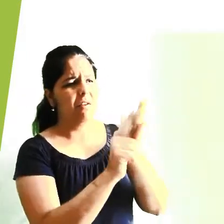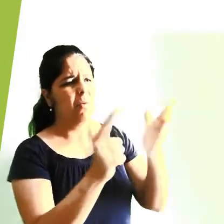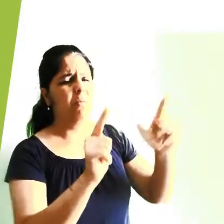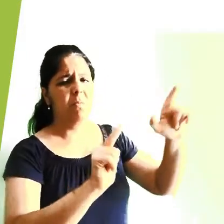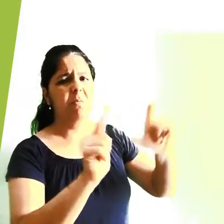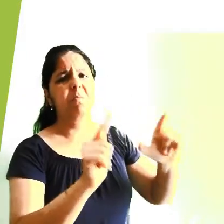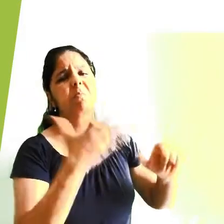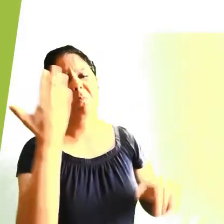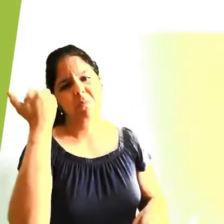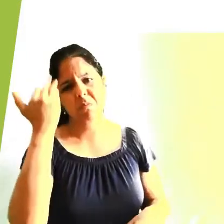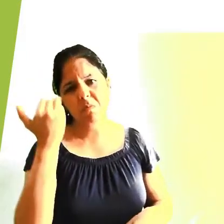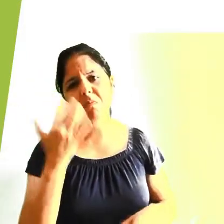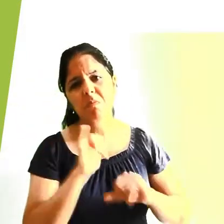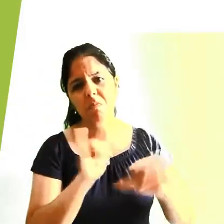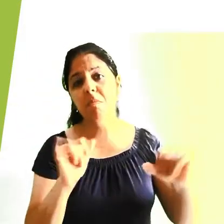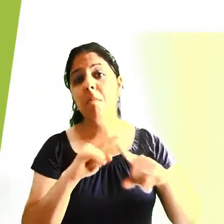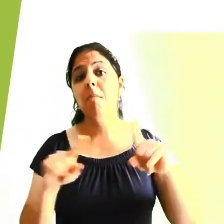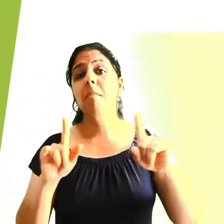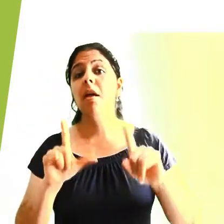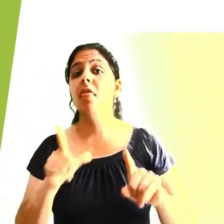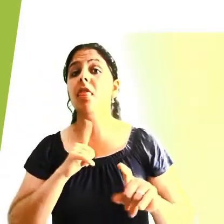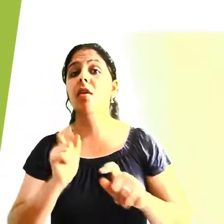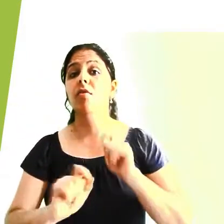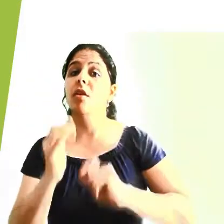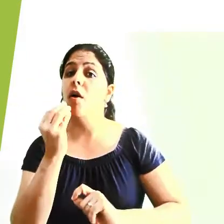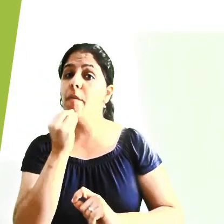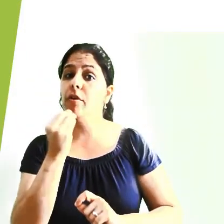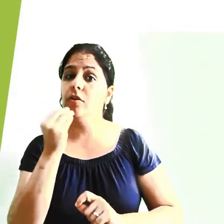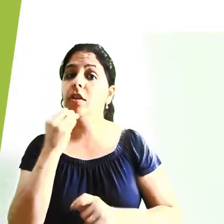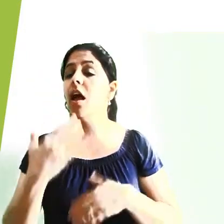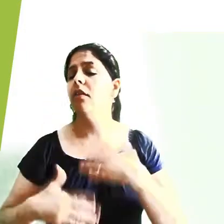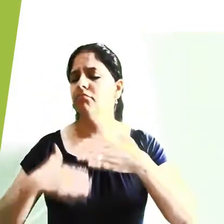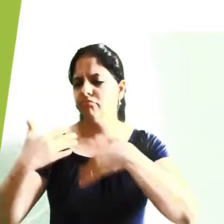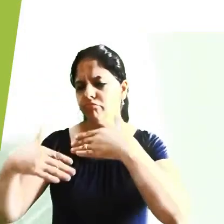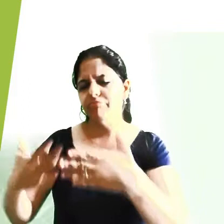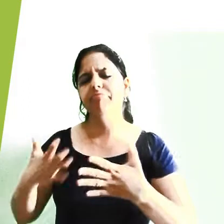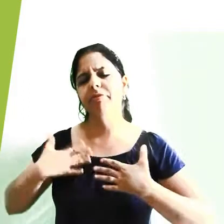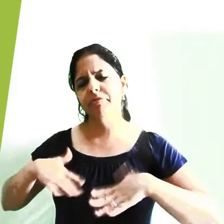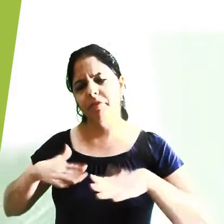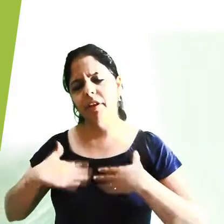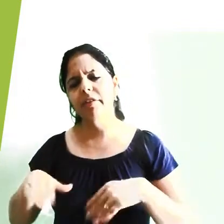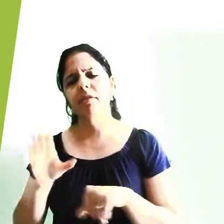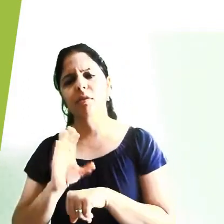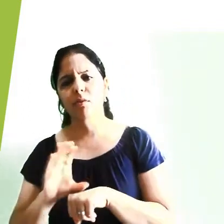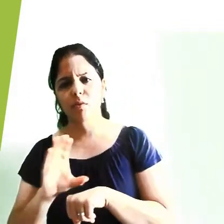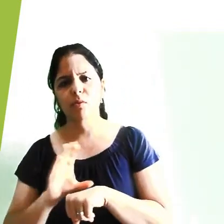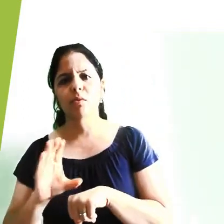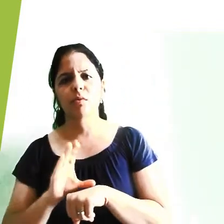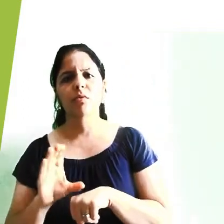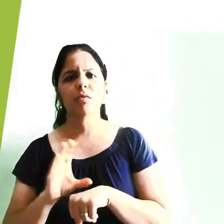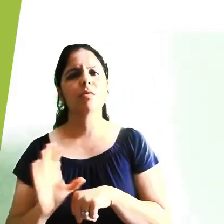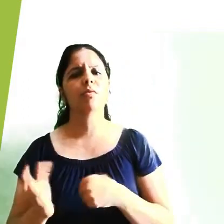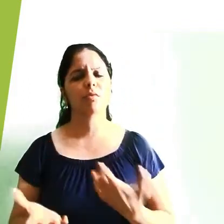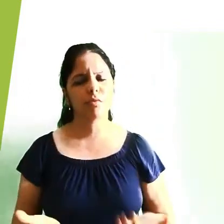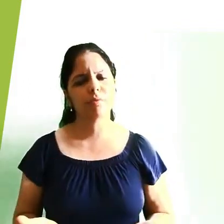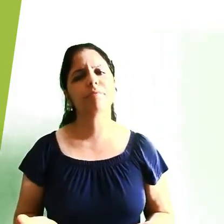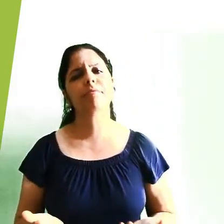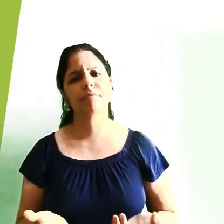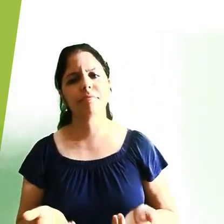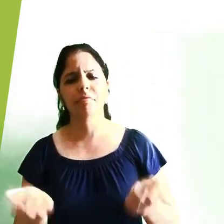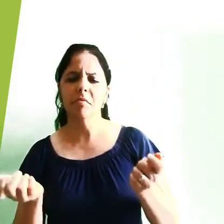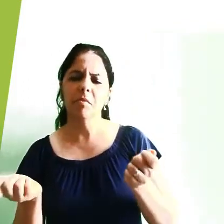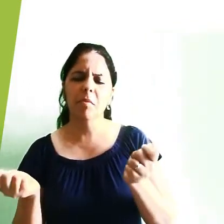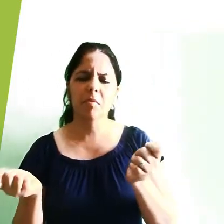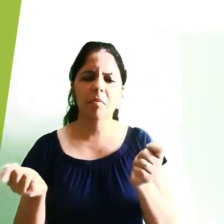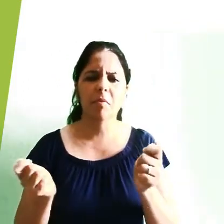noticiários, mas a gente tem essa oportunidade para a gente poder ir tocando devagarzinho o nosso curso, né? À medida do